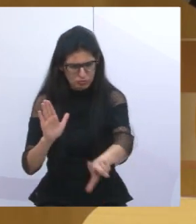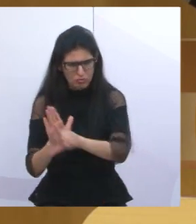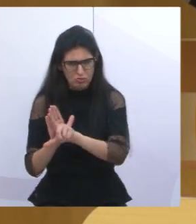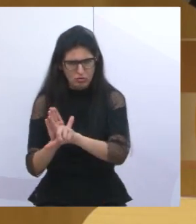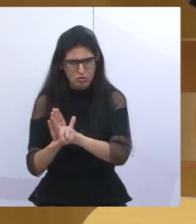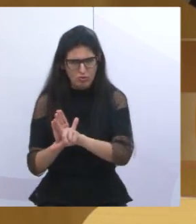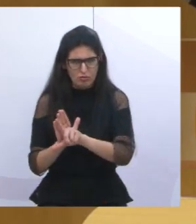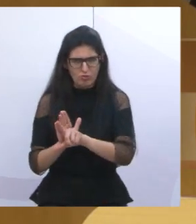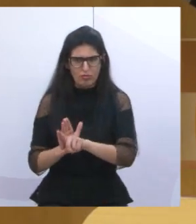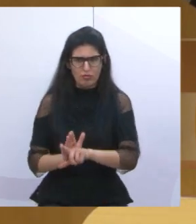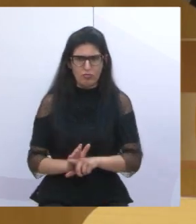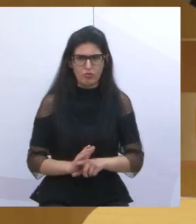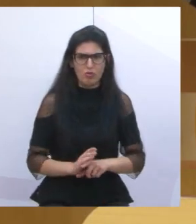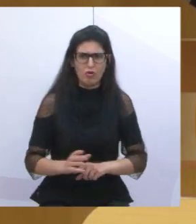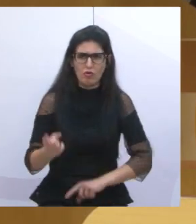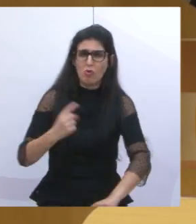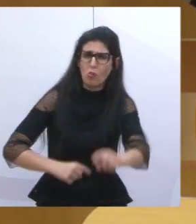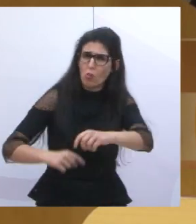revogação da Lei